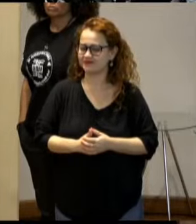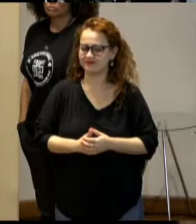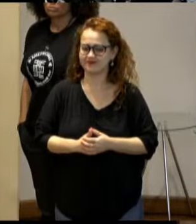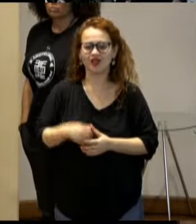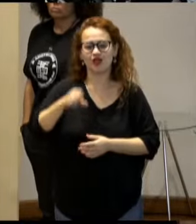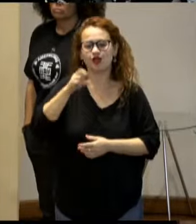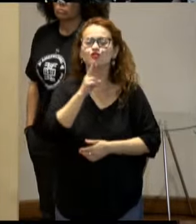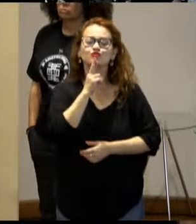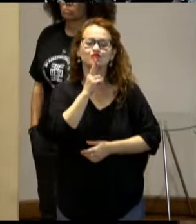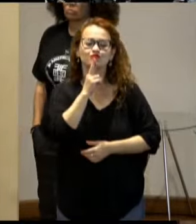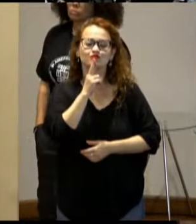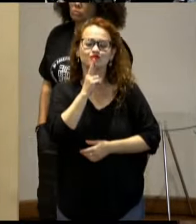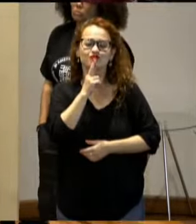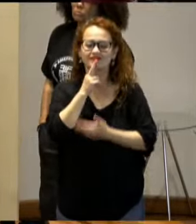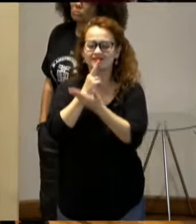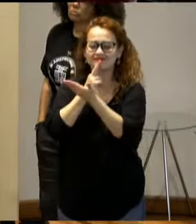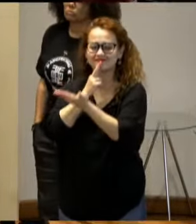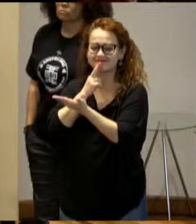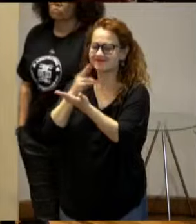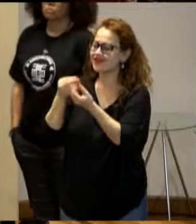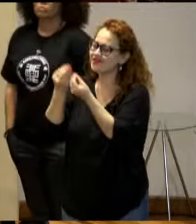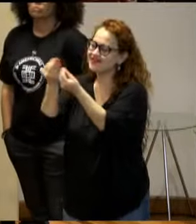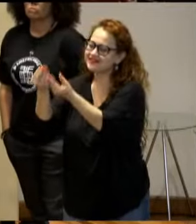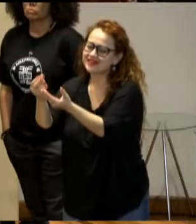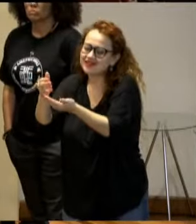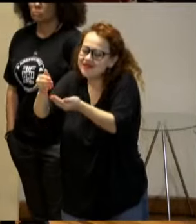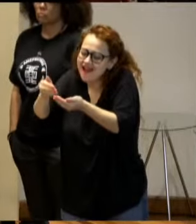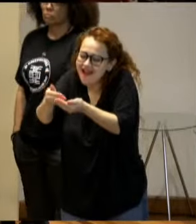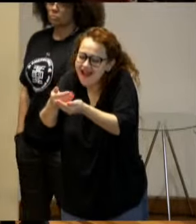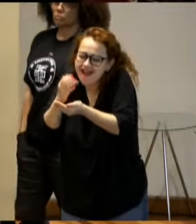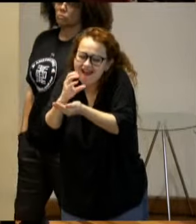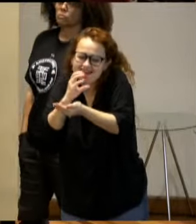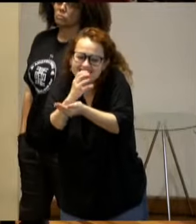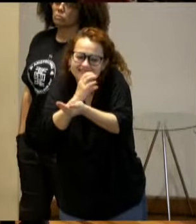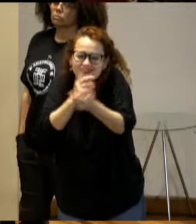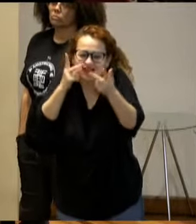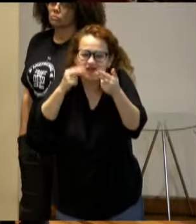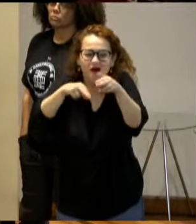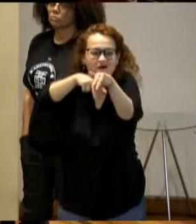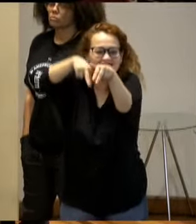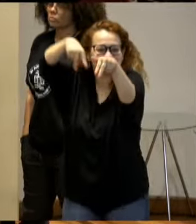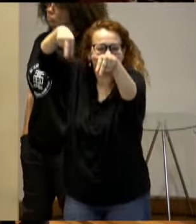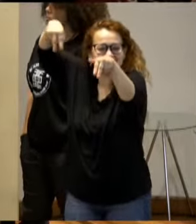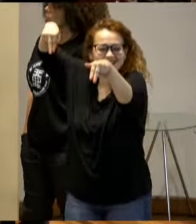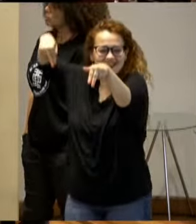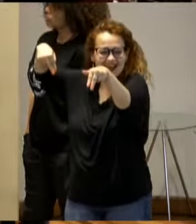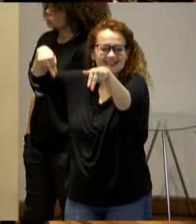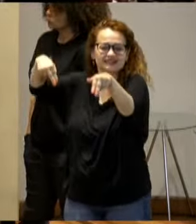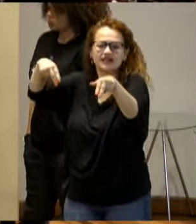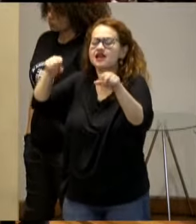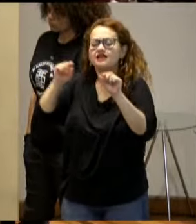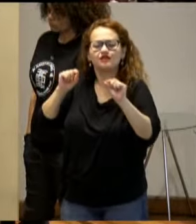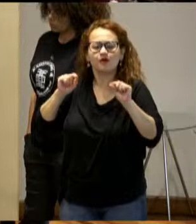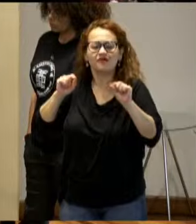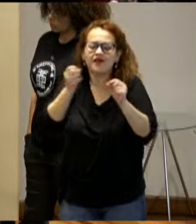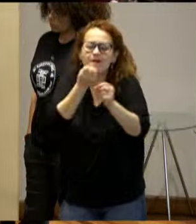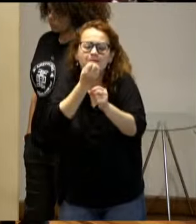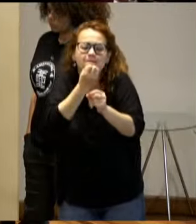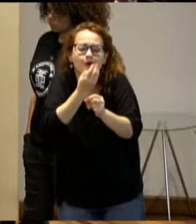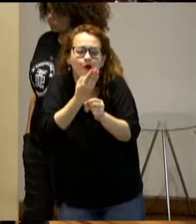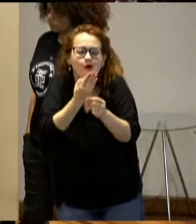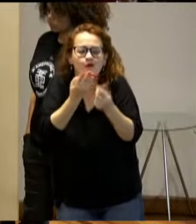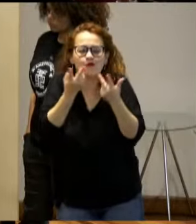Soninha, te oferecemos um caldo quentinho, como faziam nossas ancestrais. E, para ficar tão bom quanto